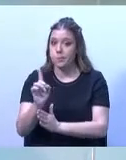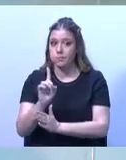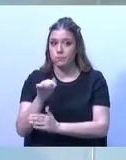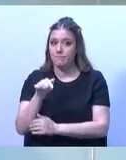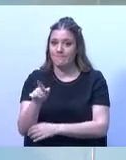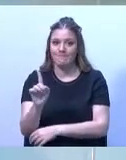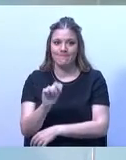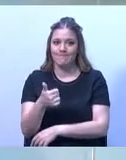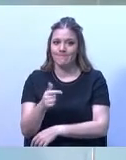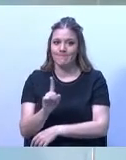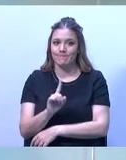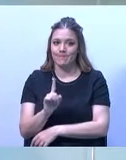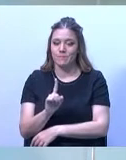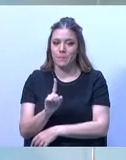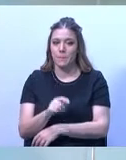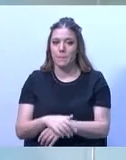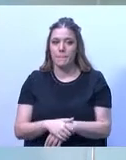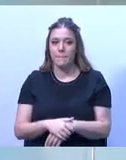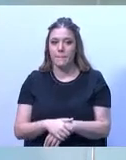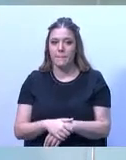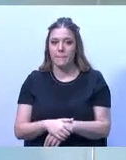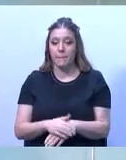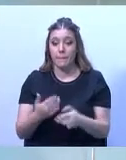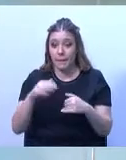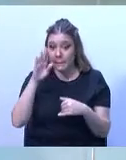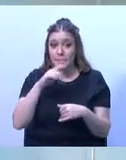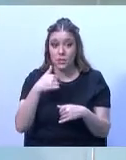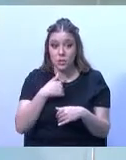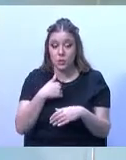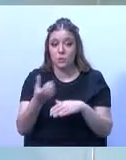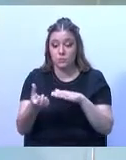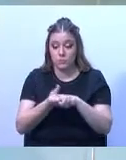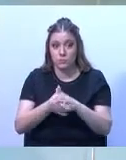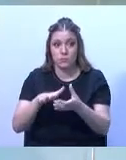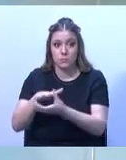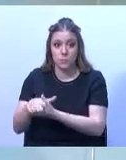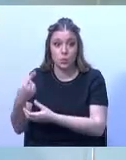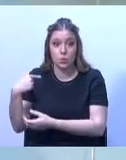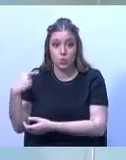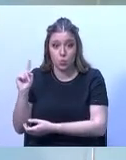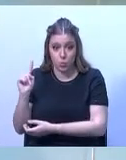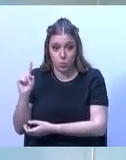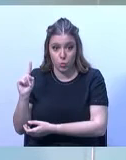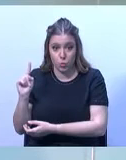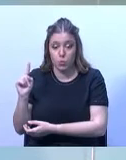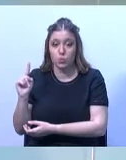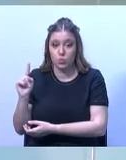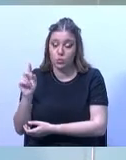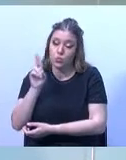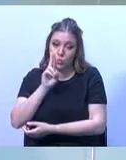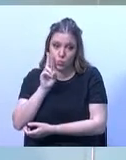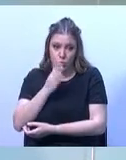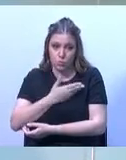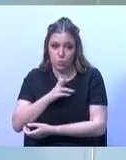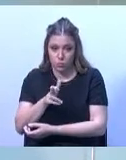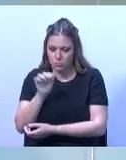essas fibras sintéticas, Dona Margarida. Mas eu se não calçar, desculpe, Faz favor. eu se não calçar